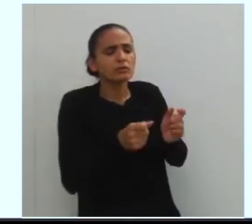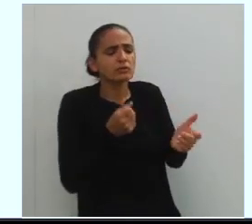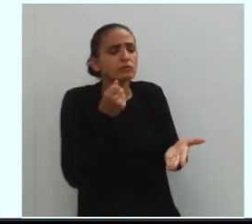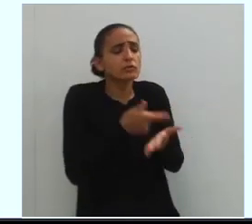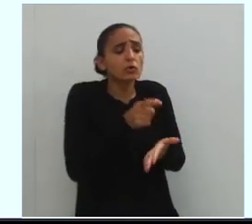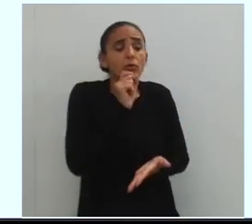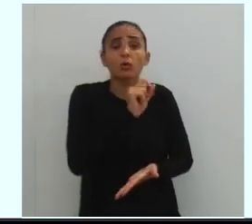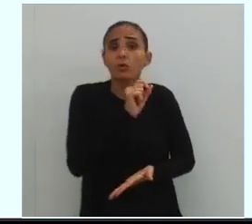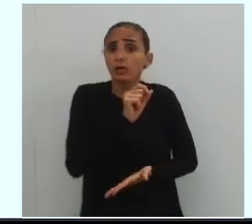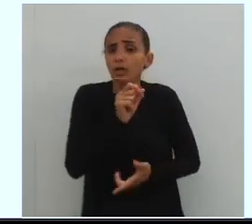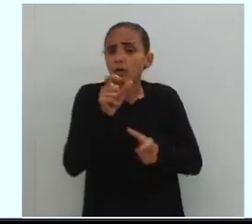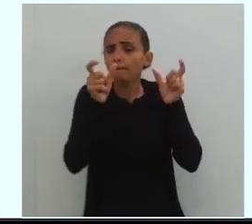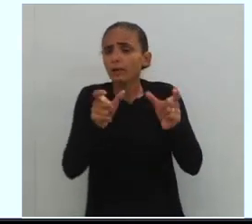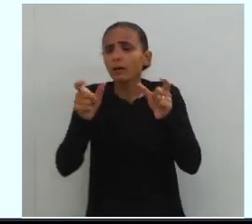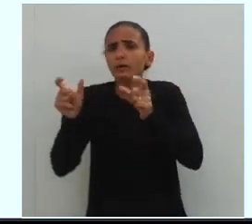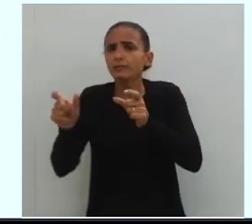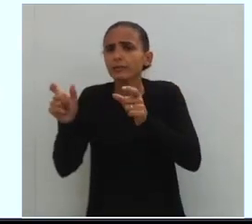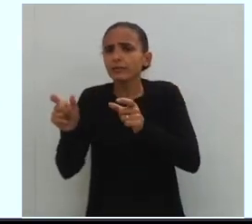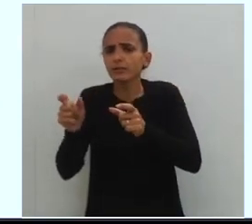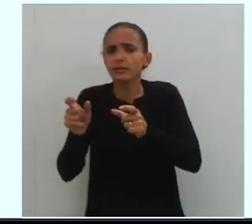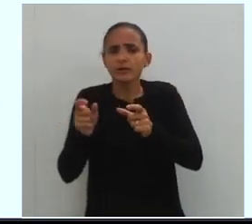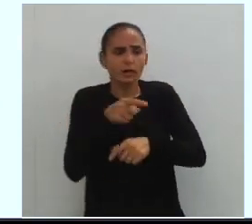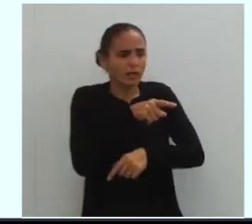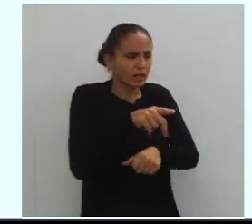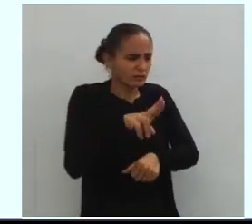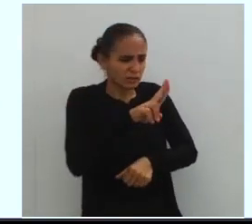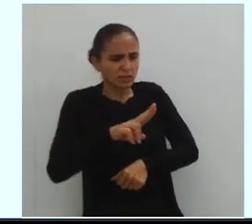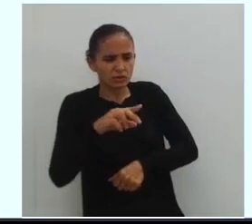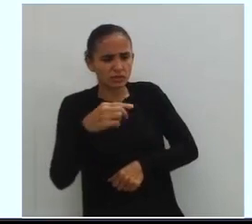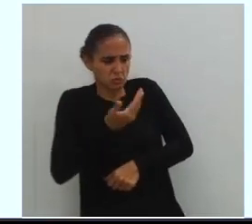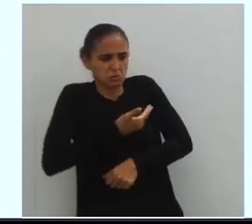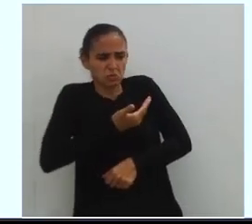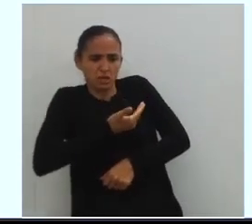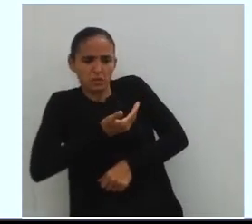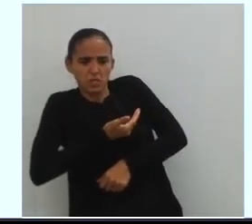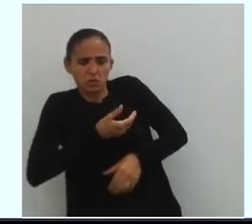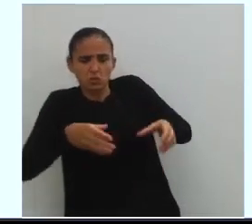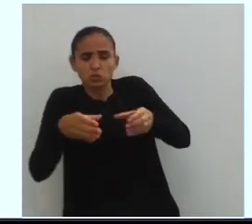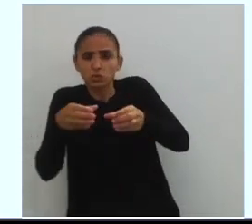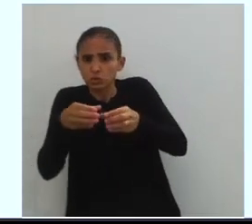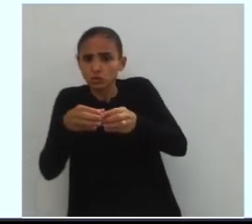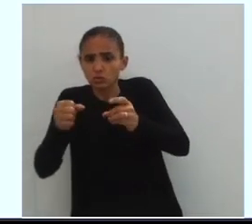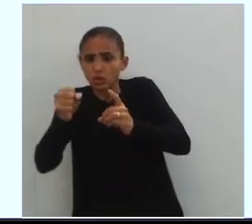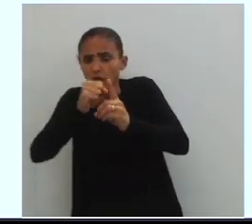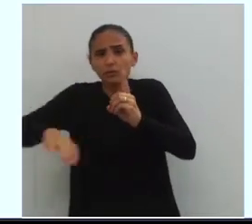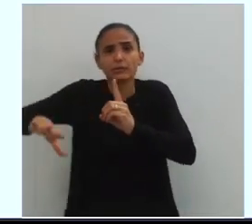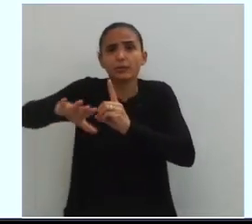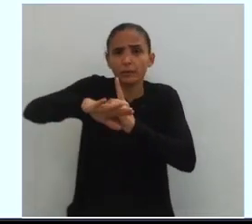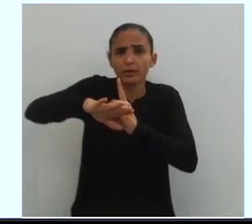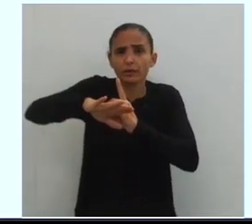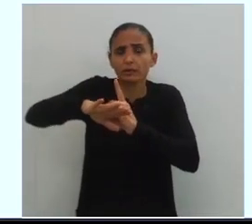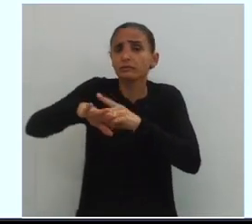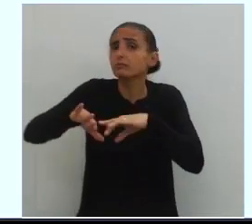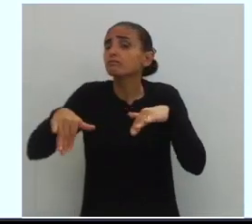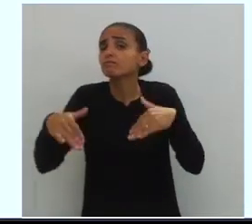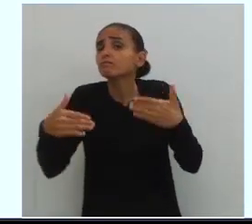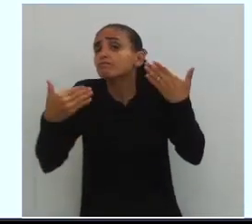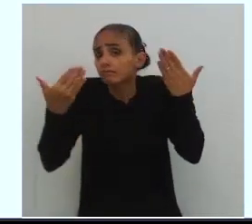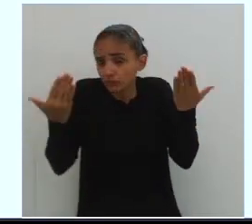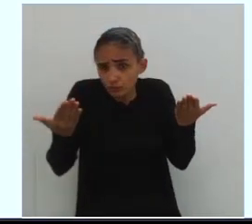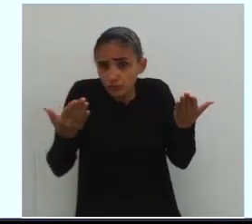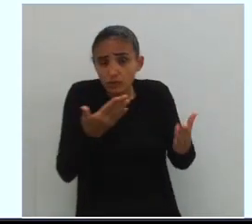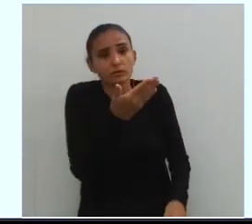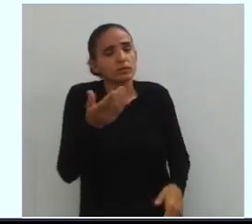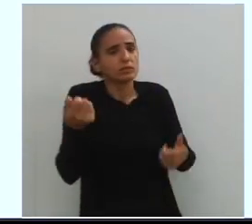está sendo usada, qual o meio, está sendo individual, está sendo em grupo, está sendo na comunidade, está sendo dentro da sociedade.